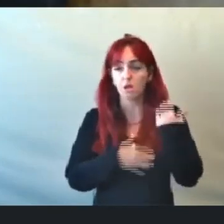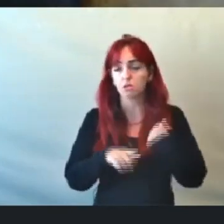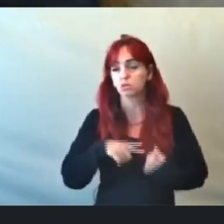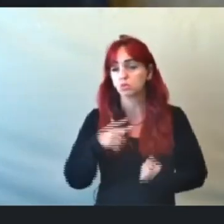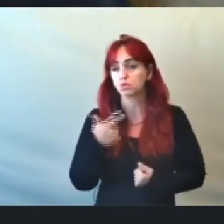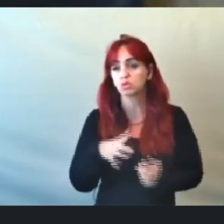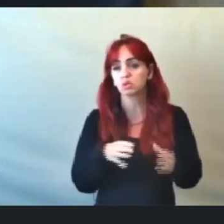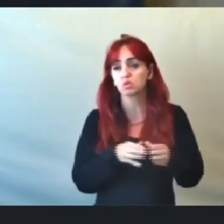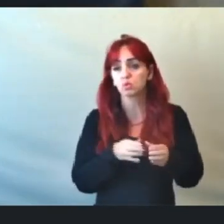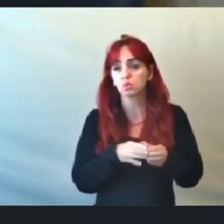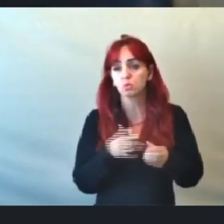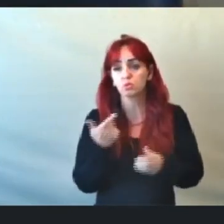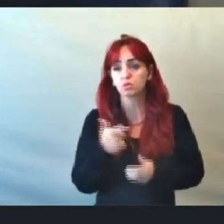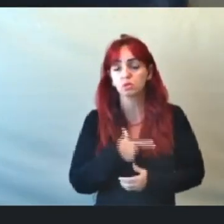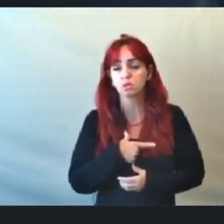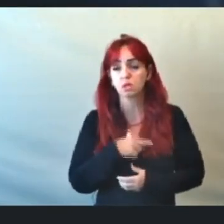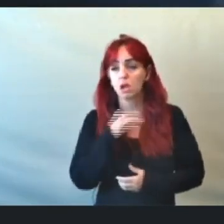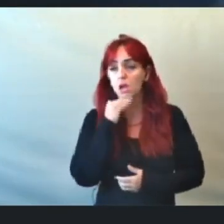com